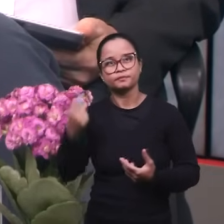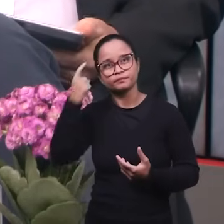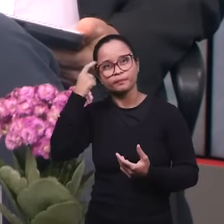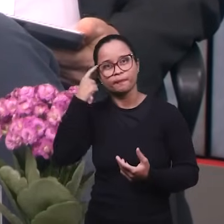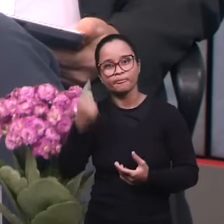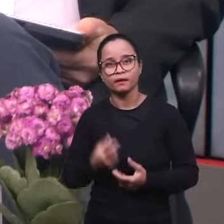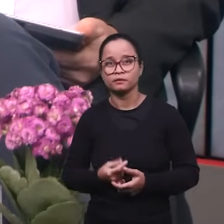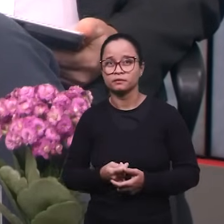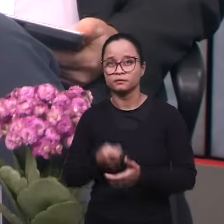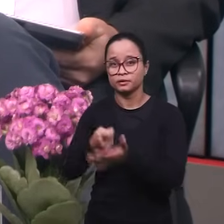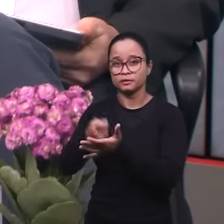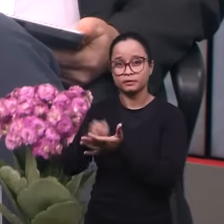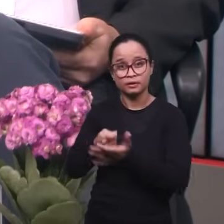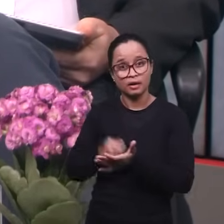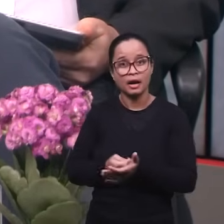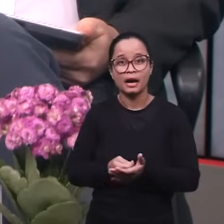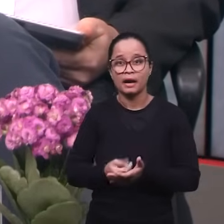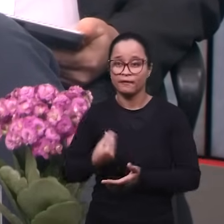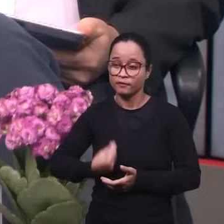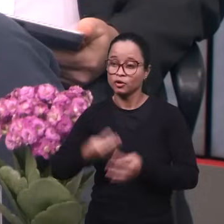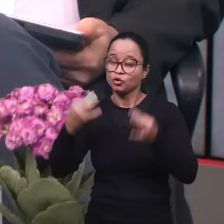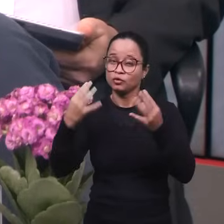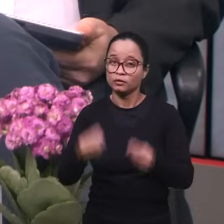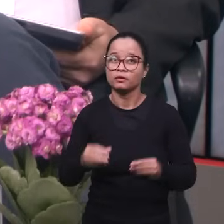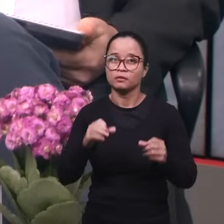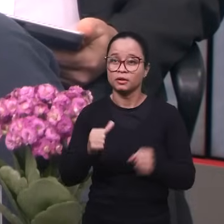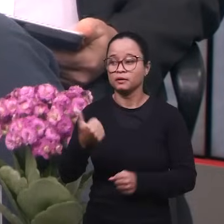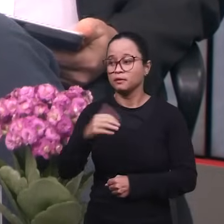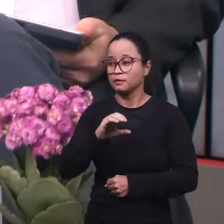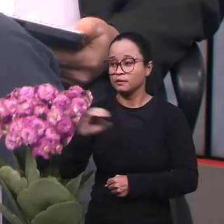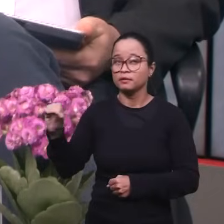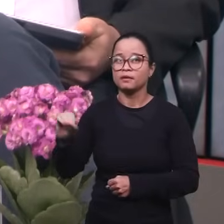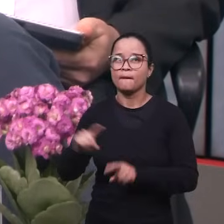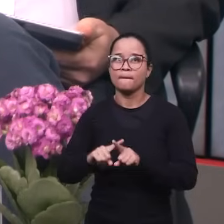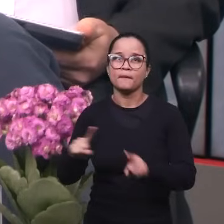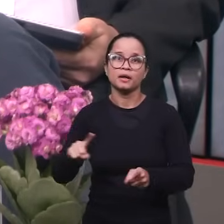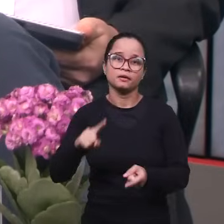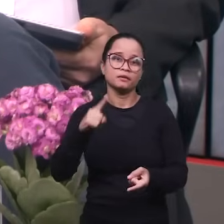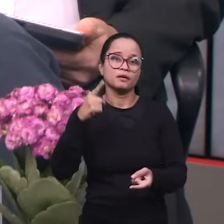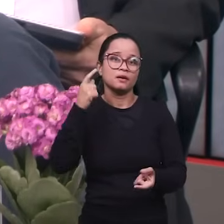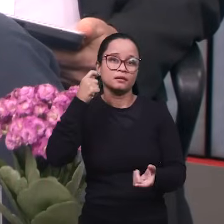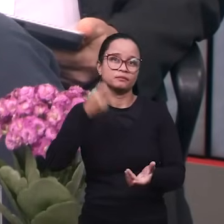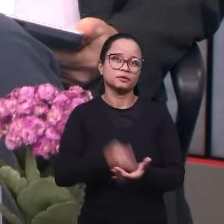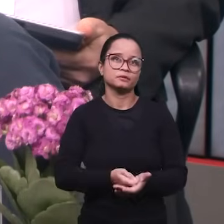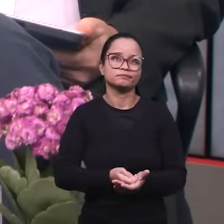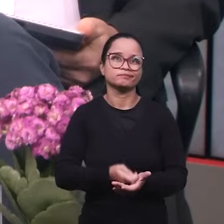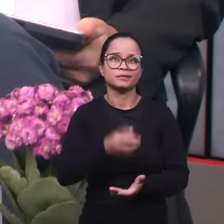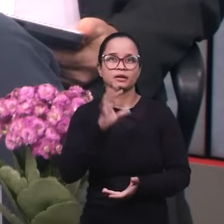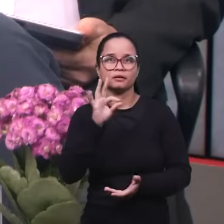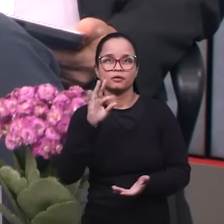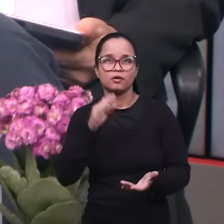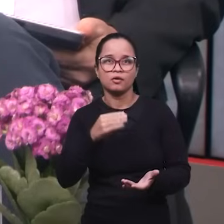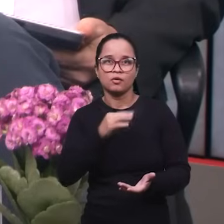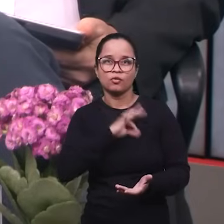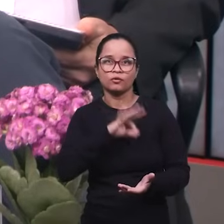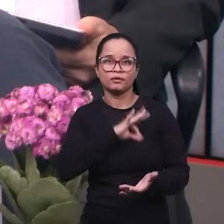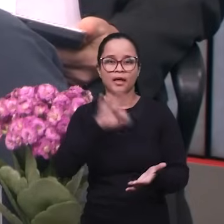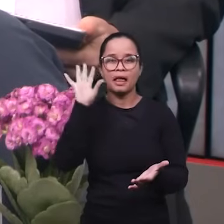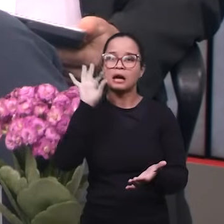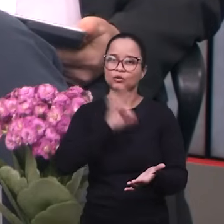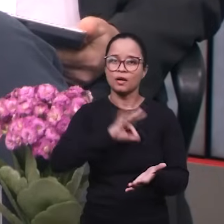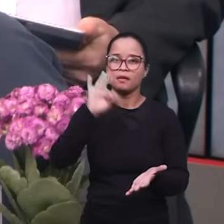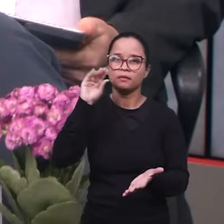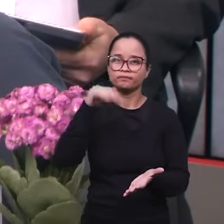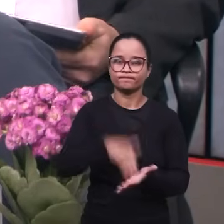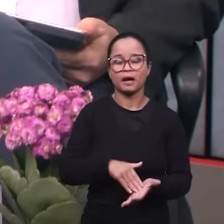imagina que ele contribui a vida toda, pode ser até de 100 o coeficiente, mas em cima de um salário, que vai dar no mesmo